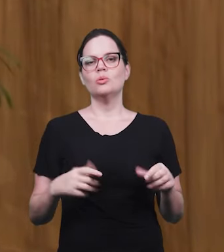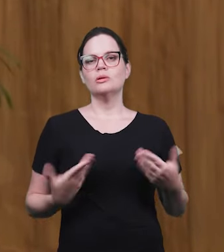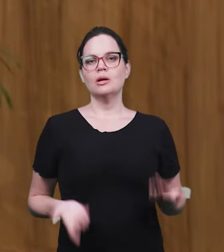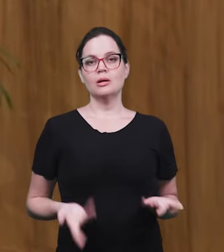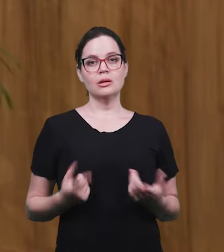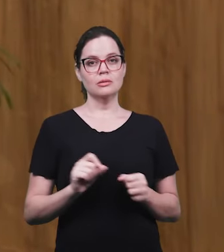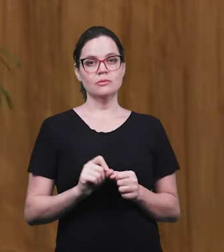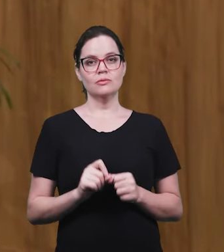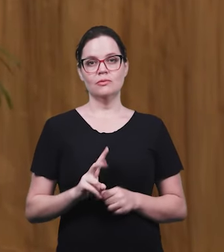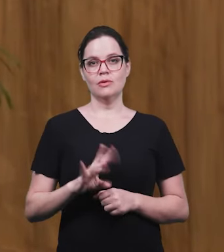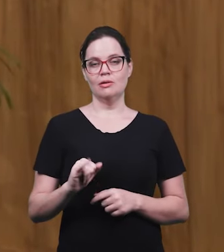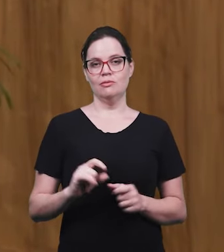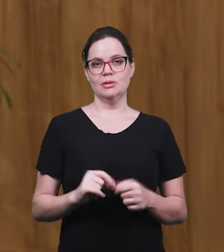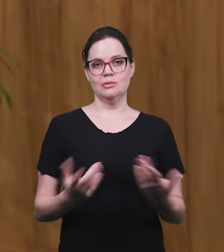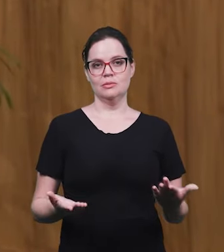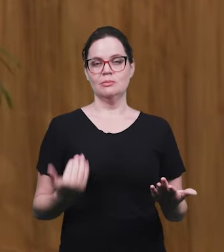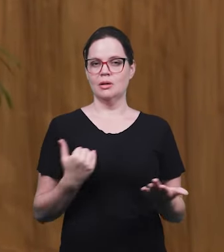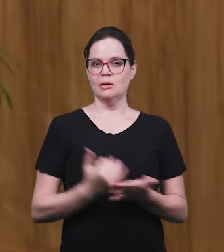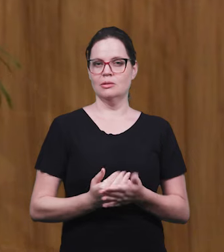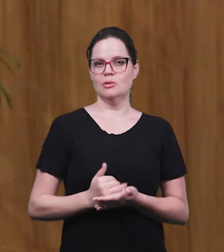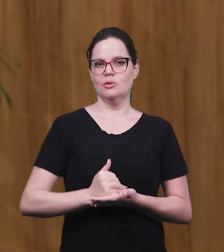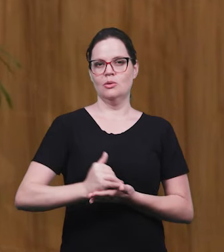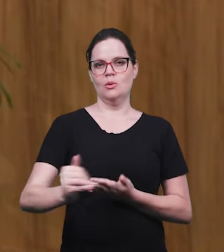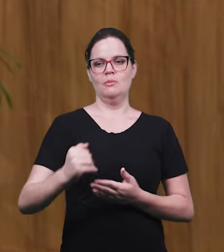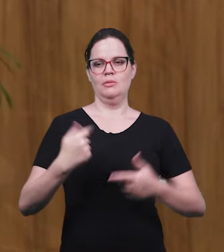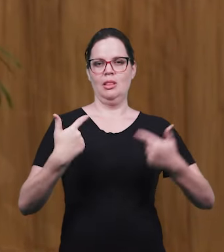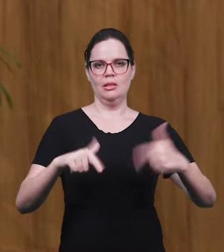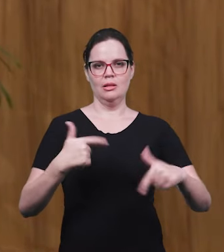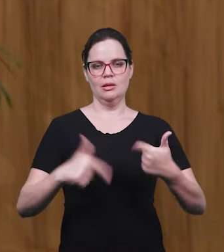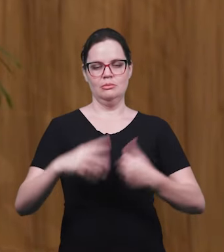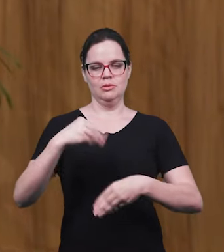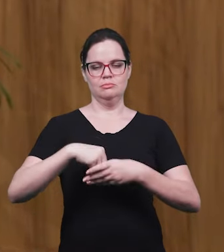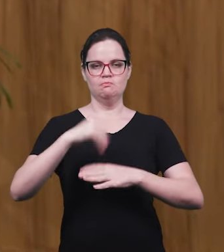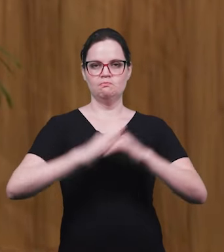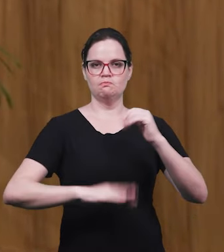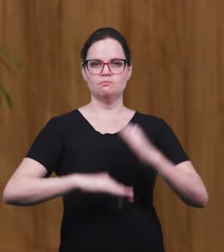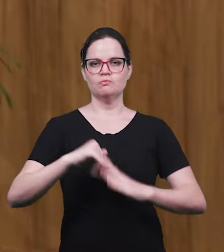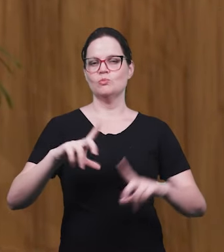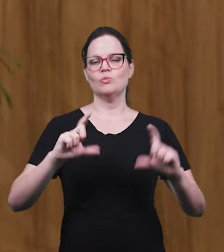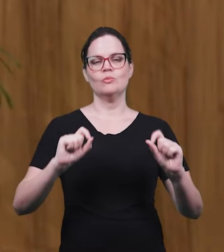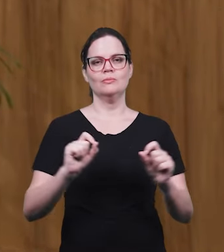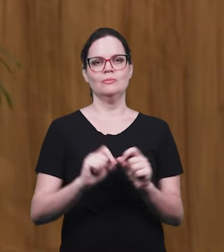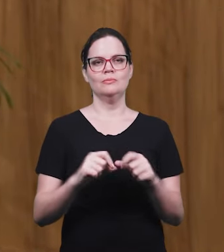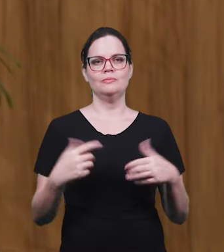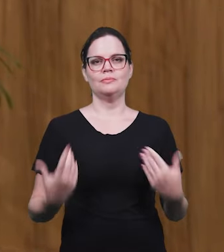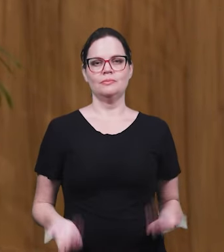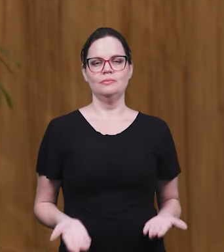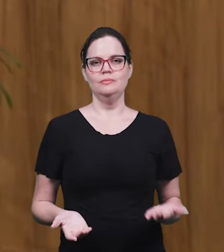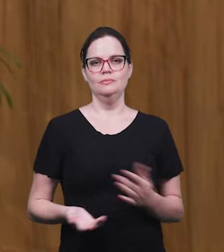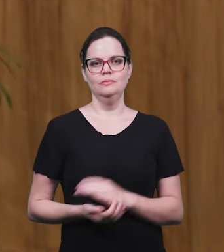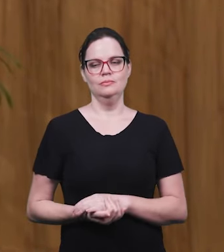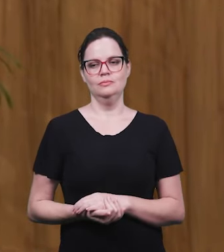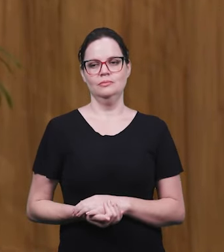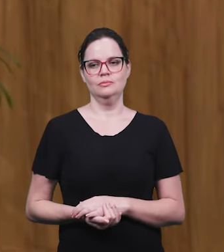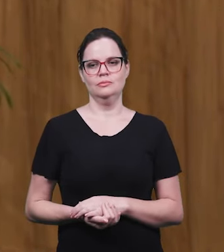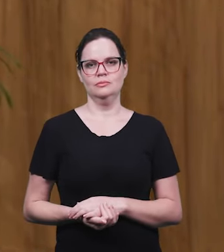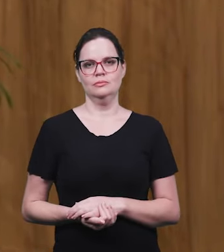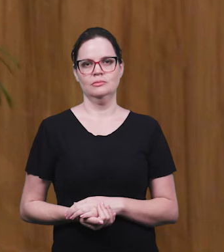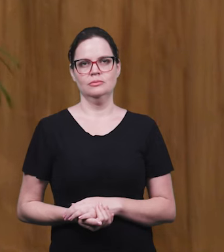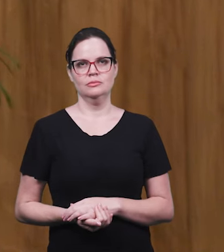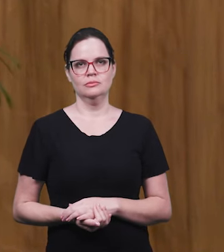deve iniciar a questão da atividade dele profissional? O que, que ele deve fazer? Como que ele deve, digamos